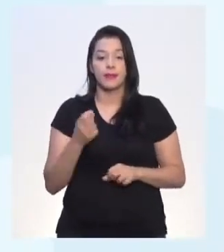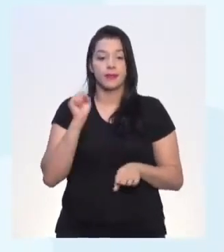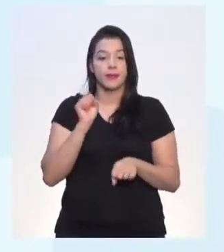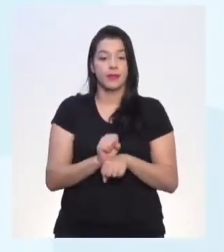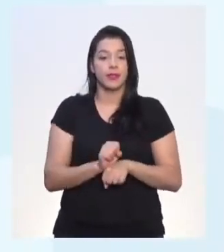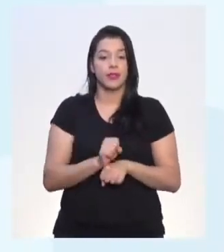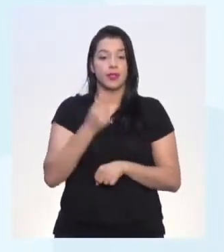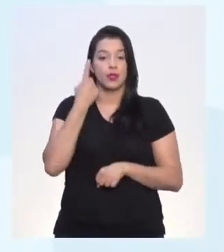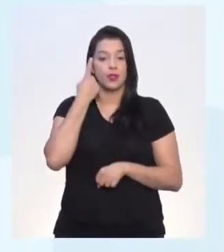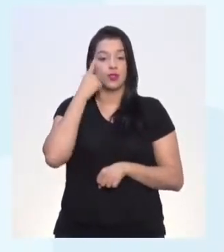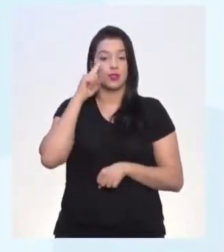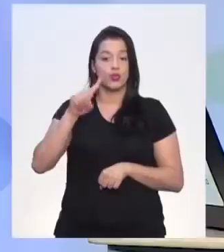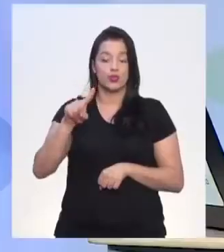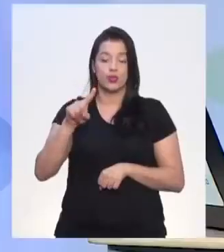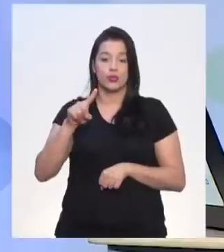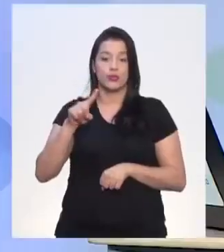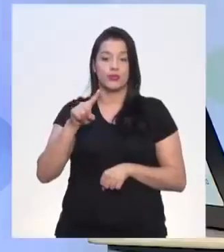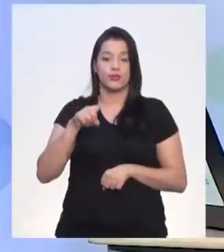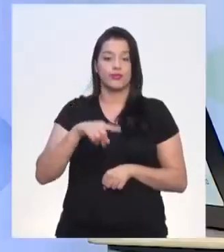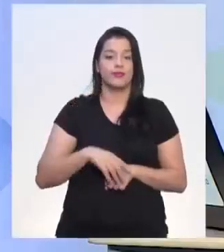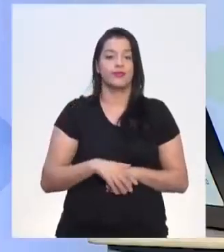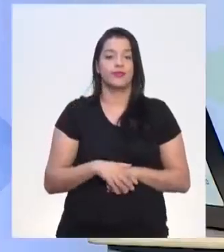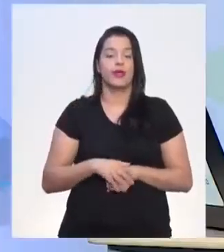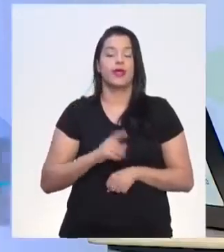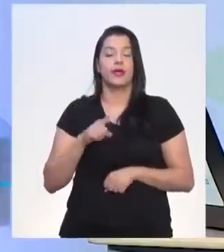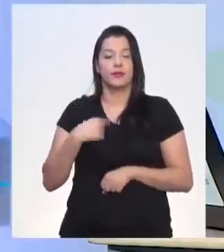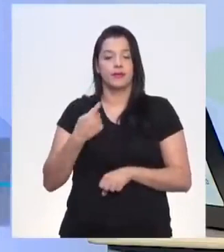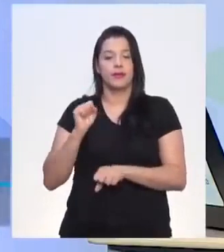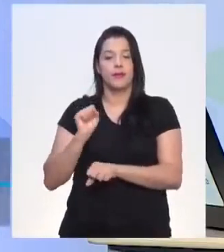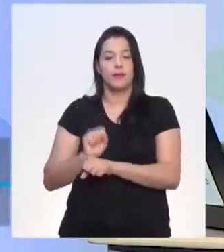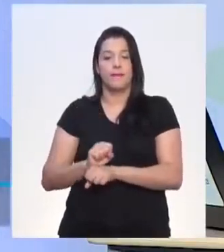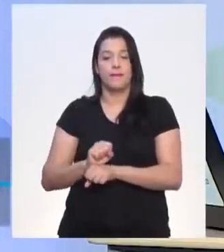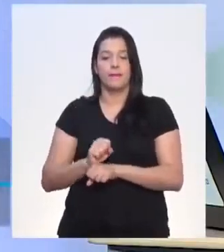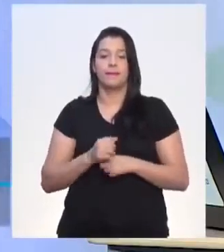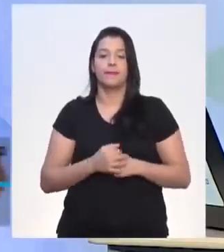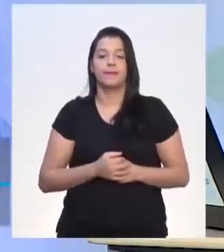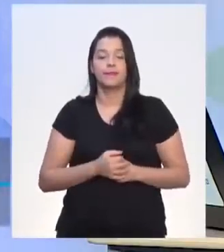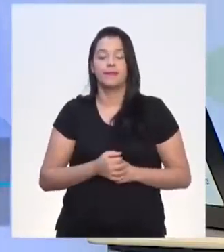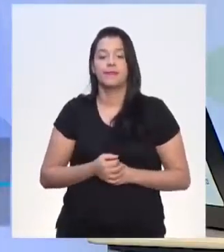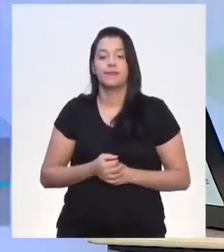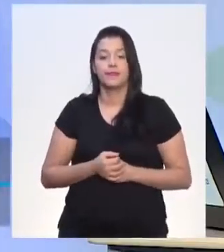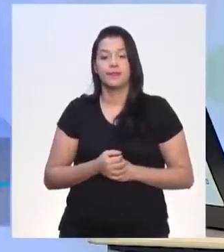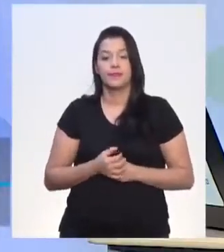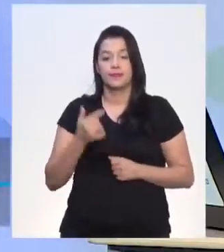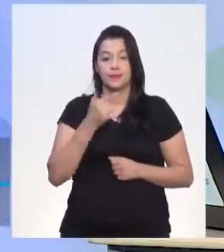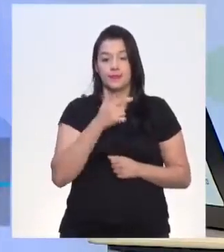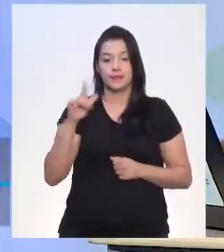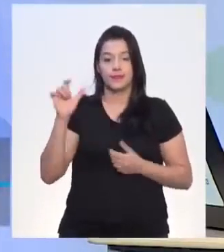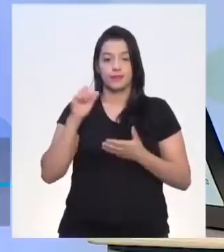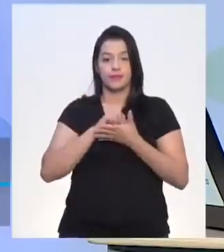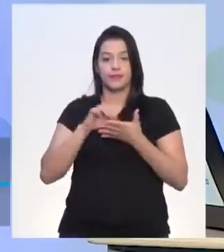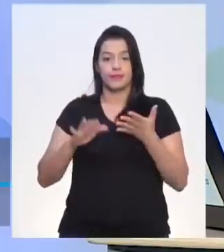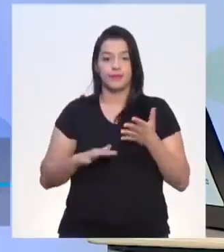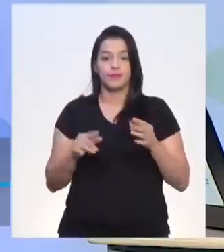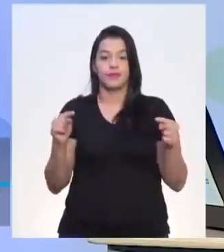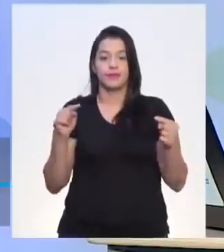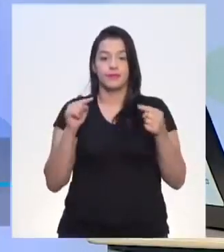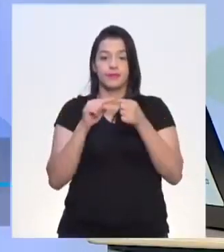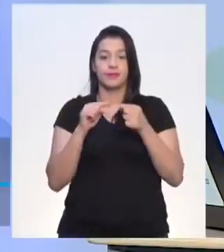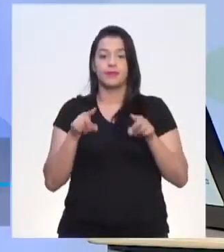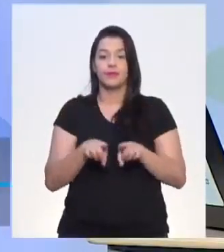em um dia, né? Em um dia, então, ela vai ter que tomar a medicação nesses horários, tá bom? Vamos para o próximo, tem outra aplicação